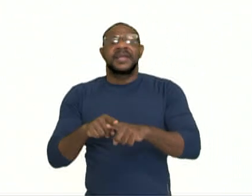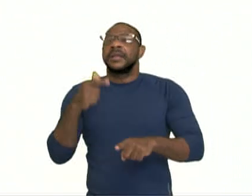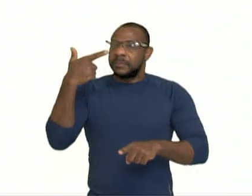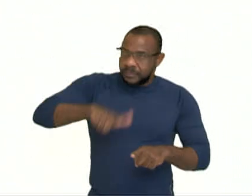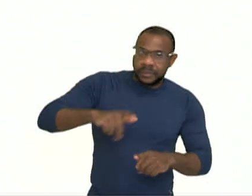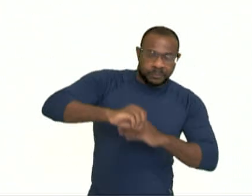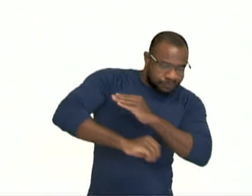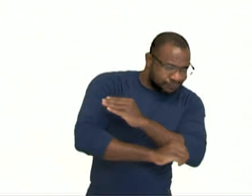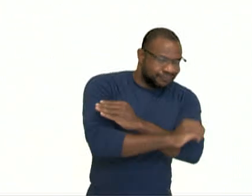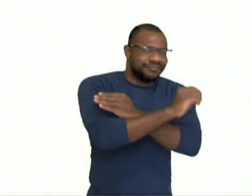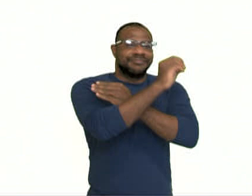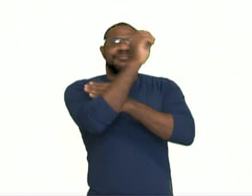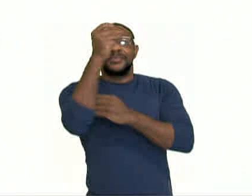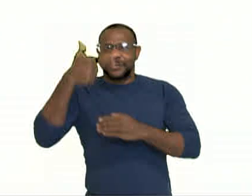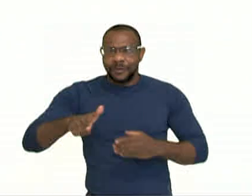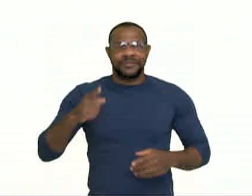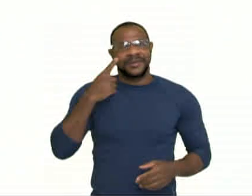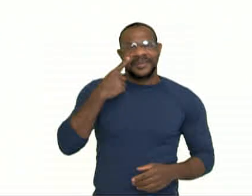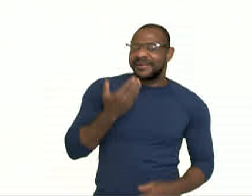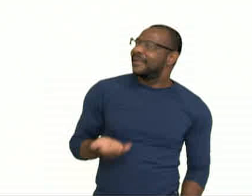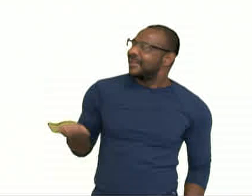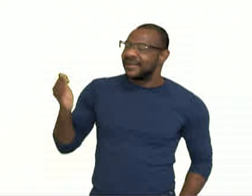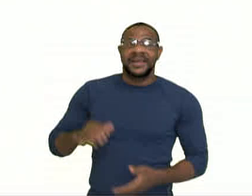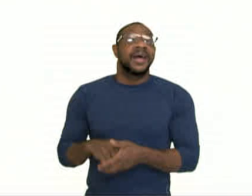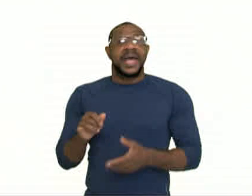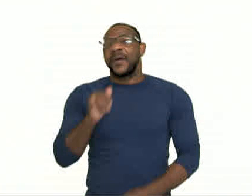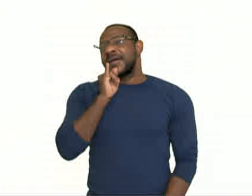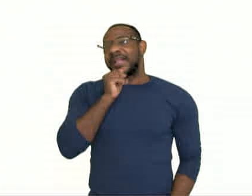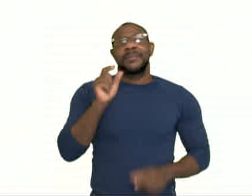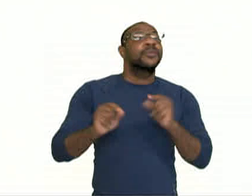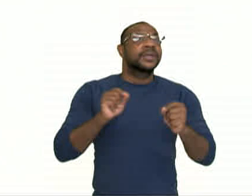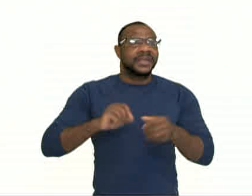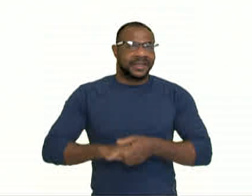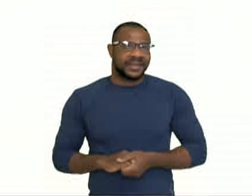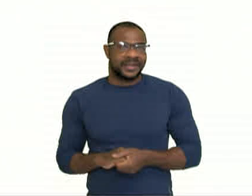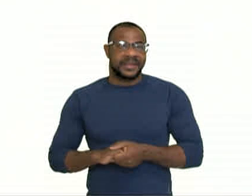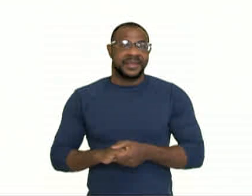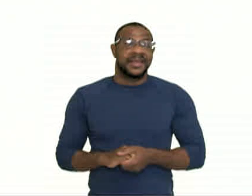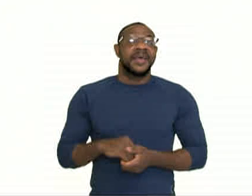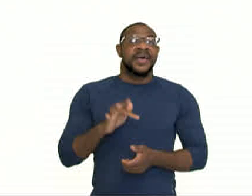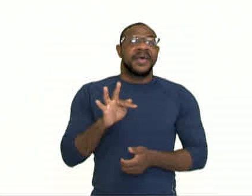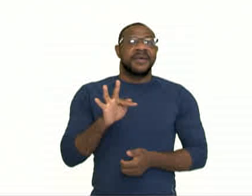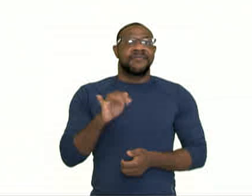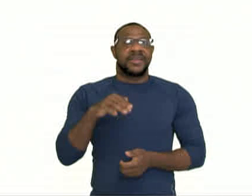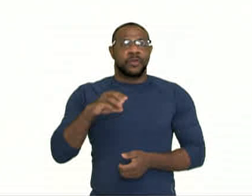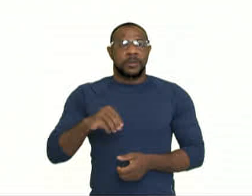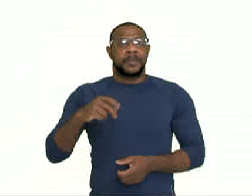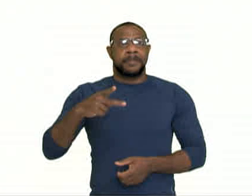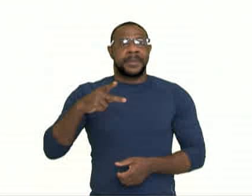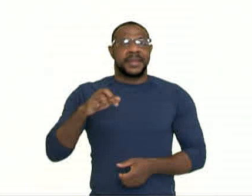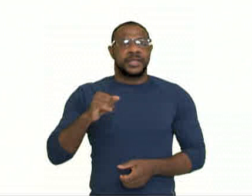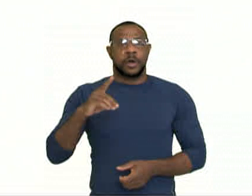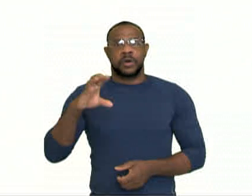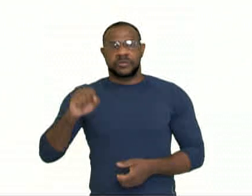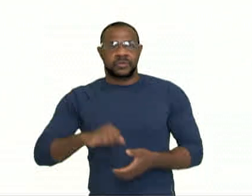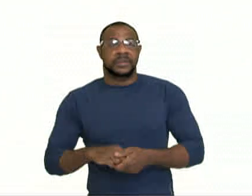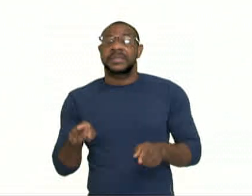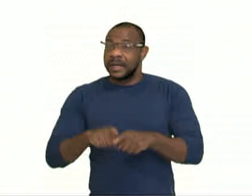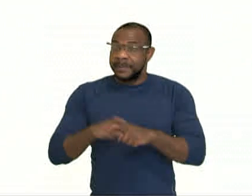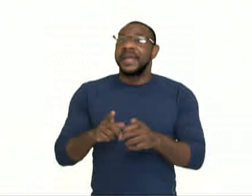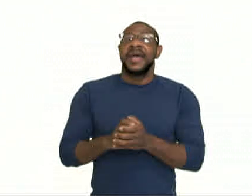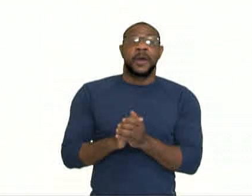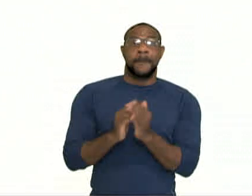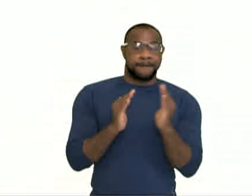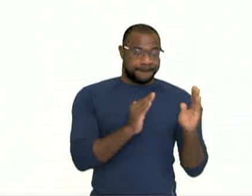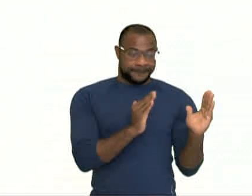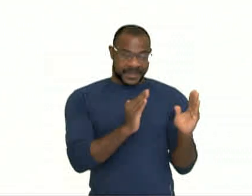novamente aparecer de novo, certo? Então, é um exemplo de fenômenos periódicos. As fases da Lua também,